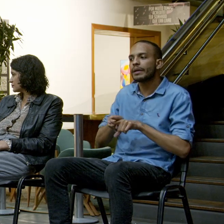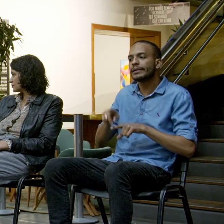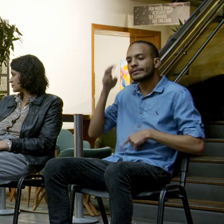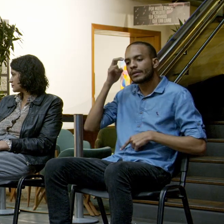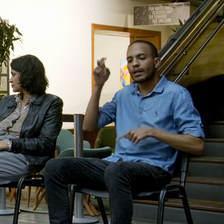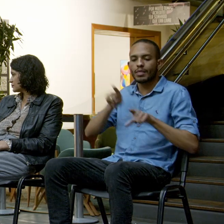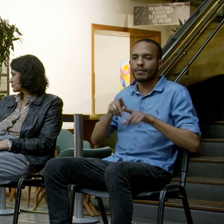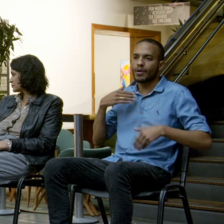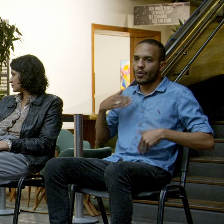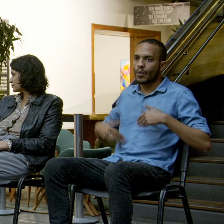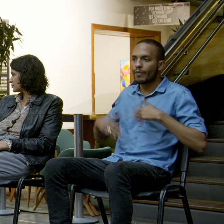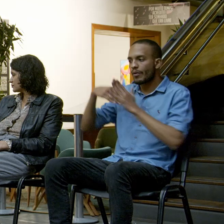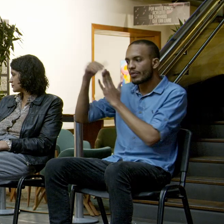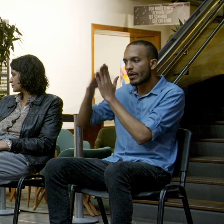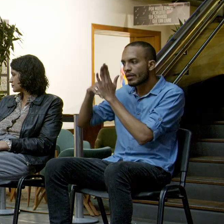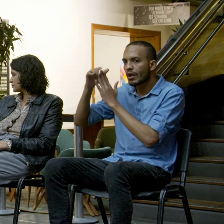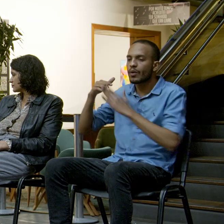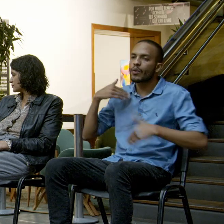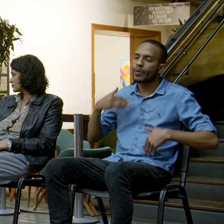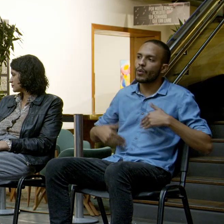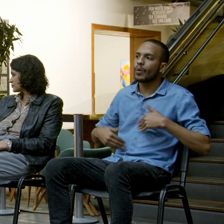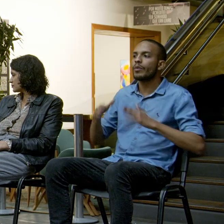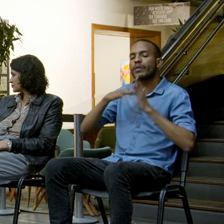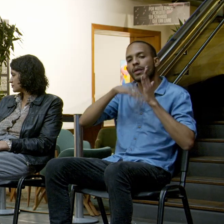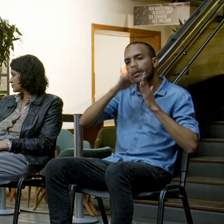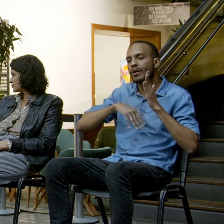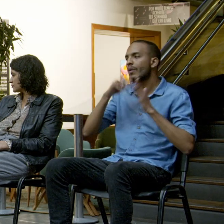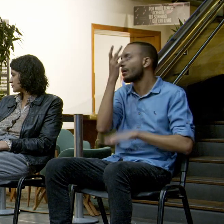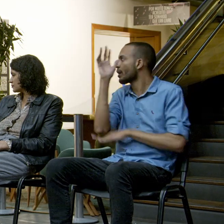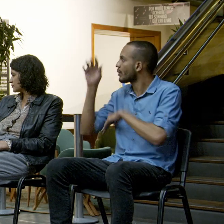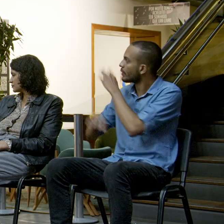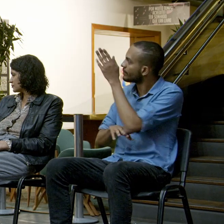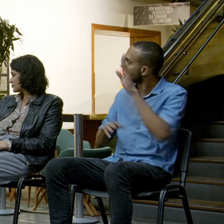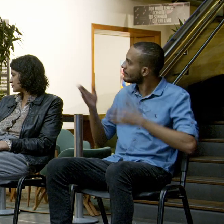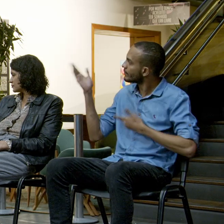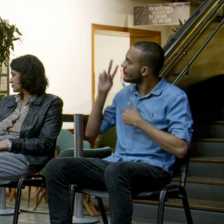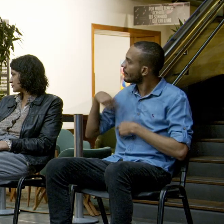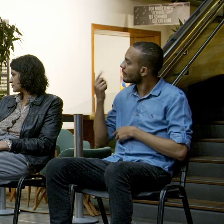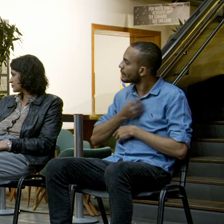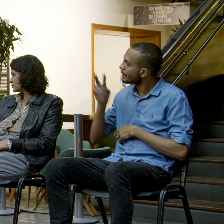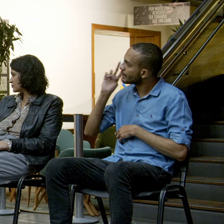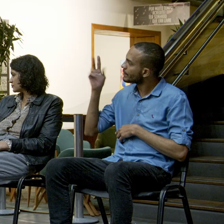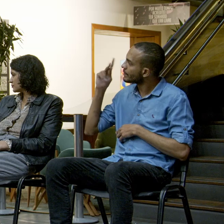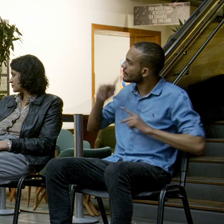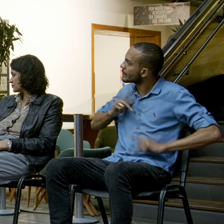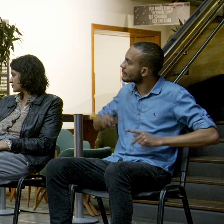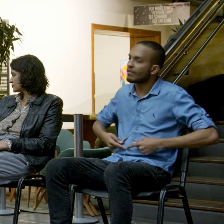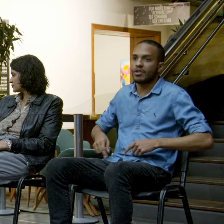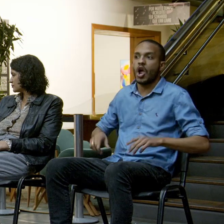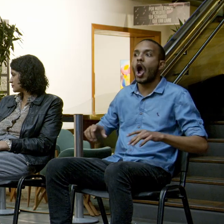corpo, desenho e cor, cultura e natureza. Nessa gravura, a gente vê a silhueta humana com essa